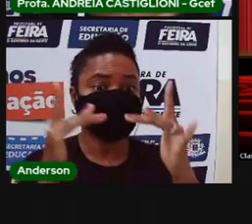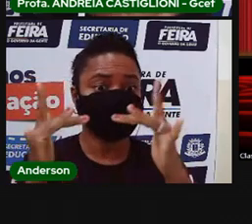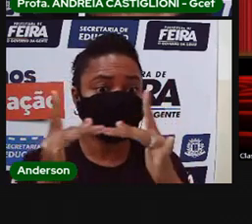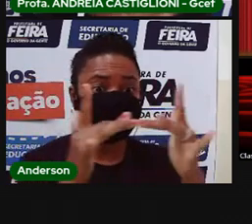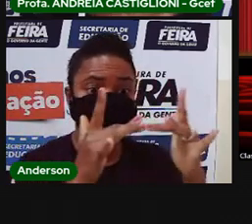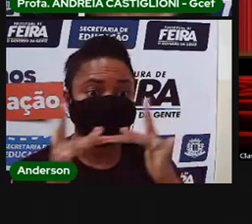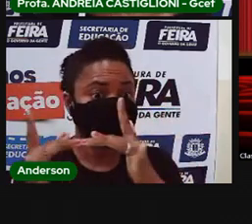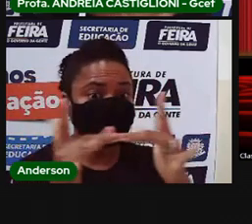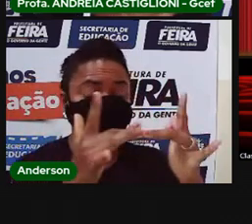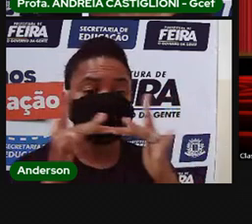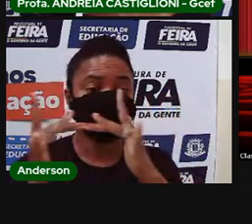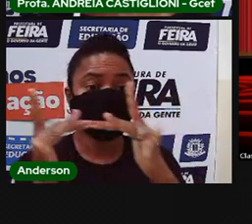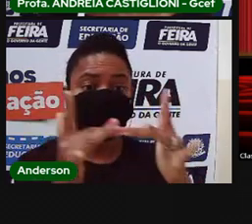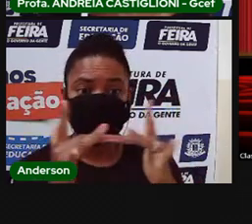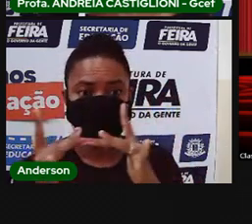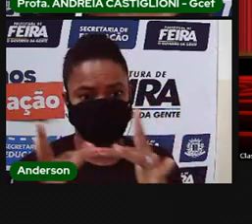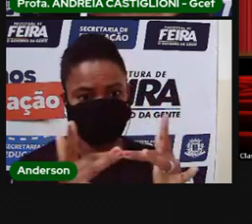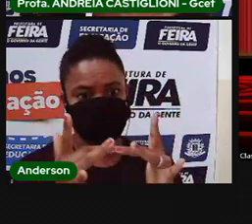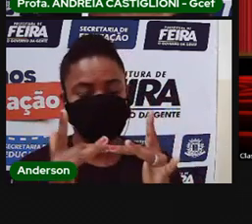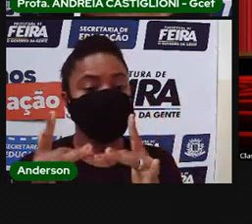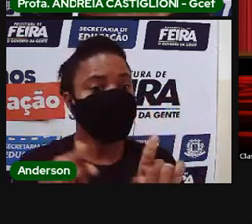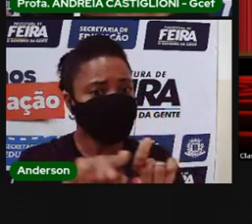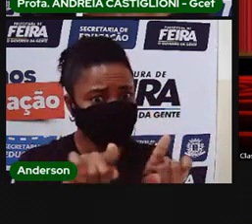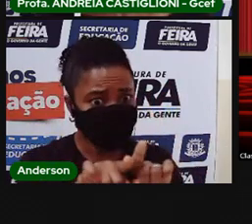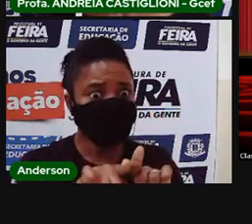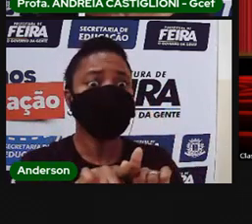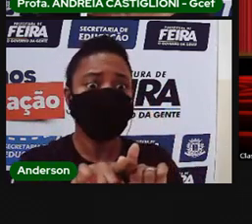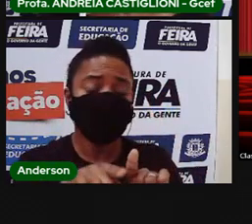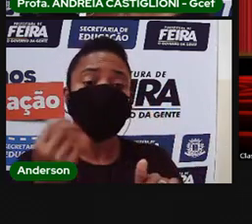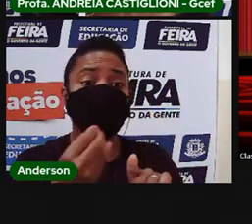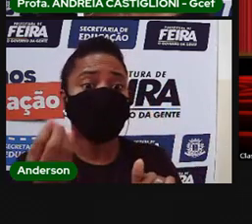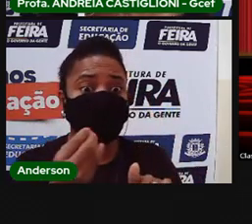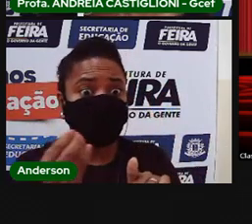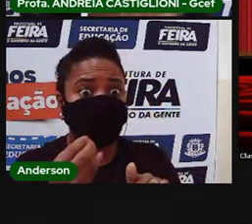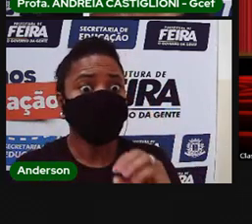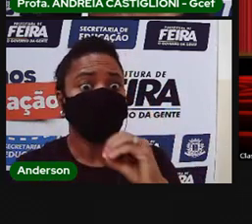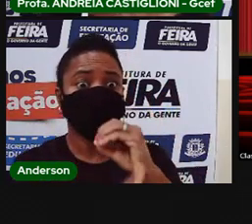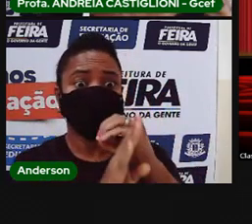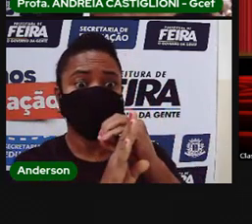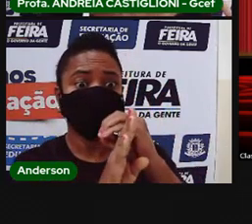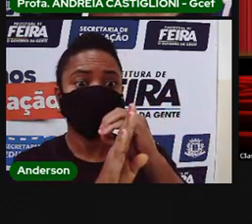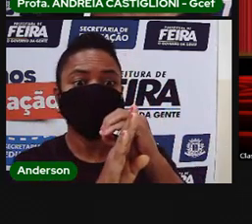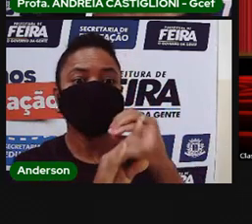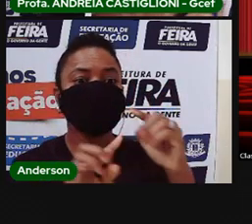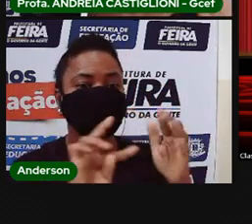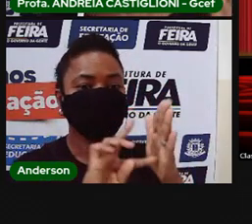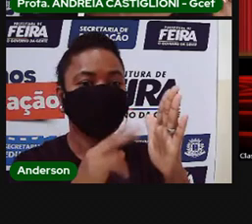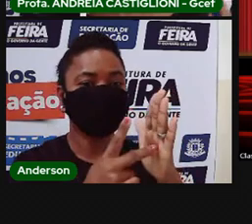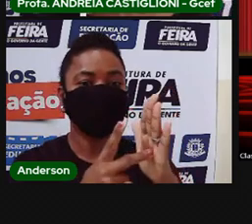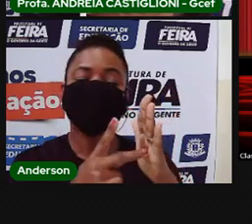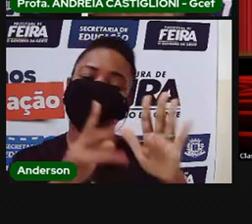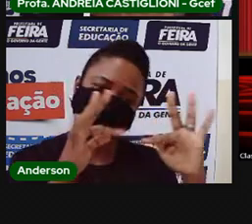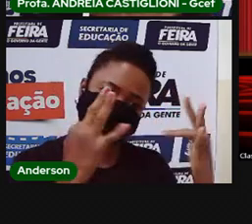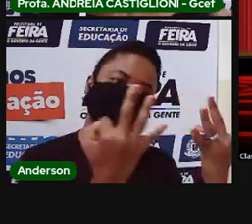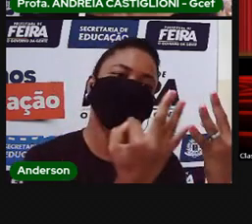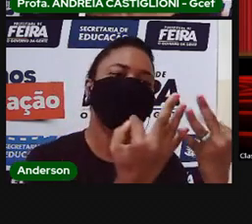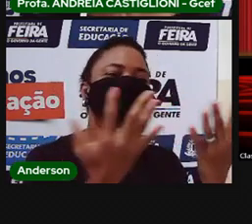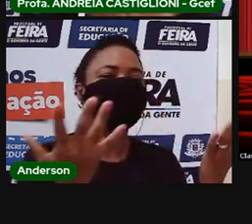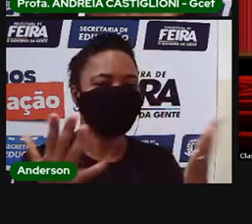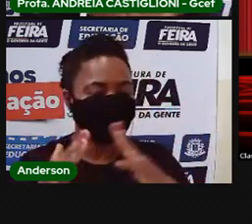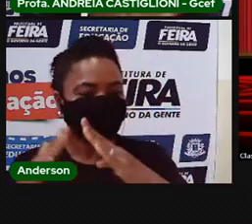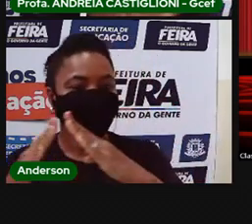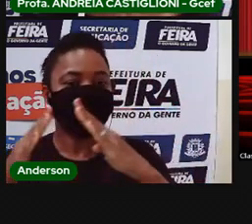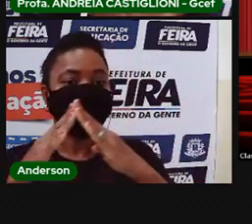seu engajamento com a sua comunidade em torno, né? Com a sua comunidade local. Então, seus colegas, seus familiares...